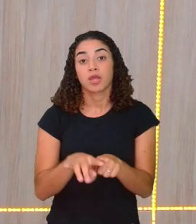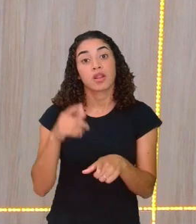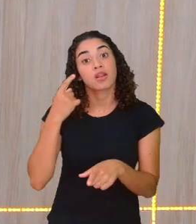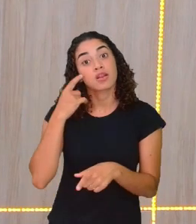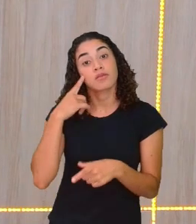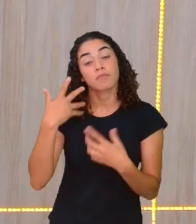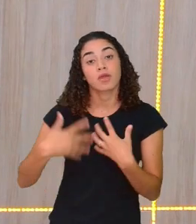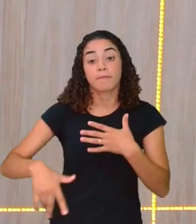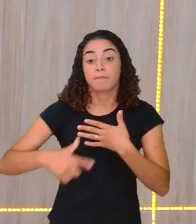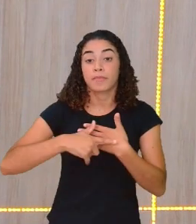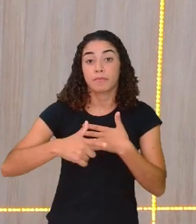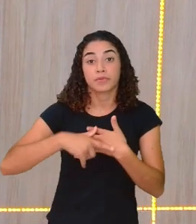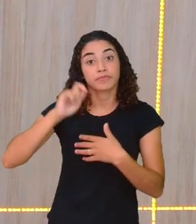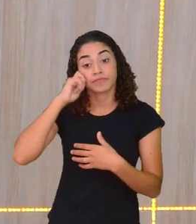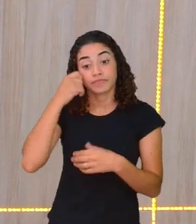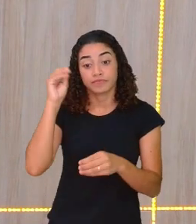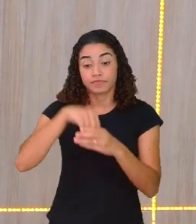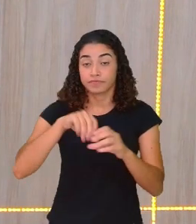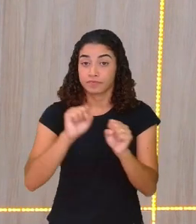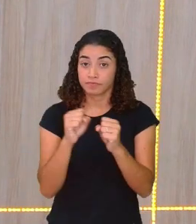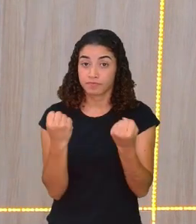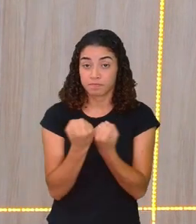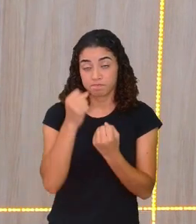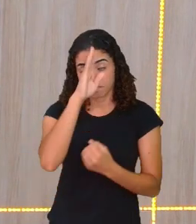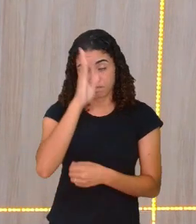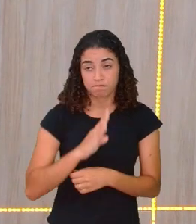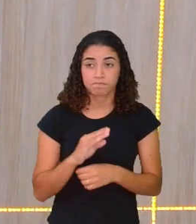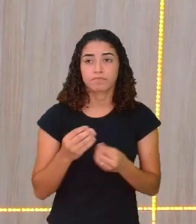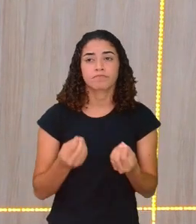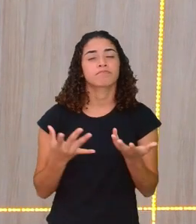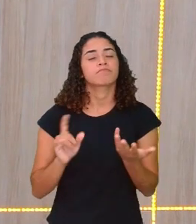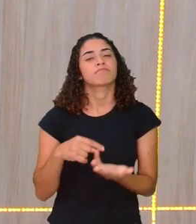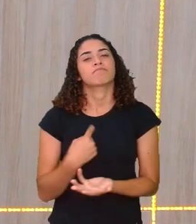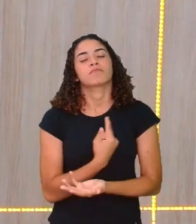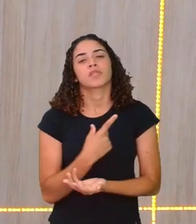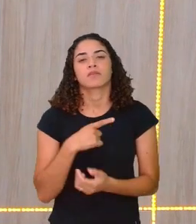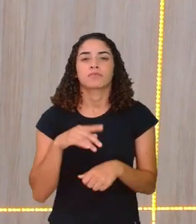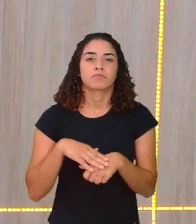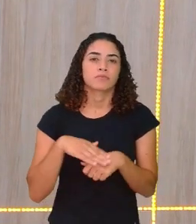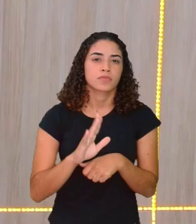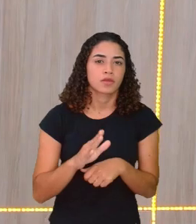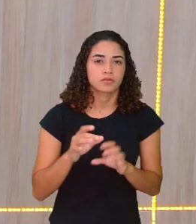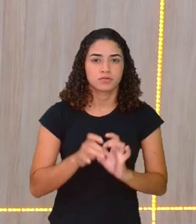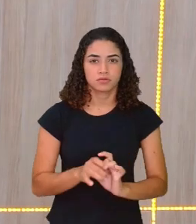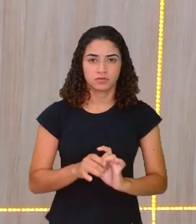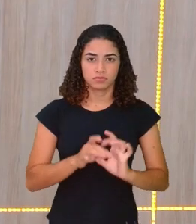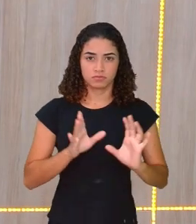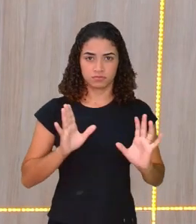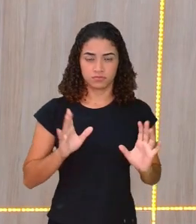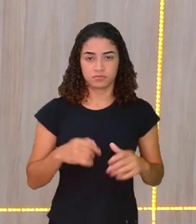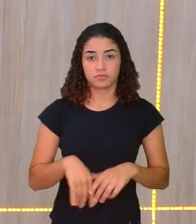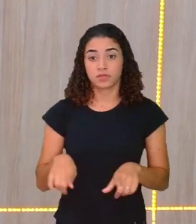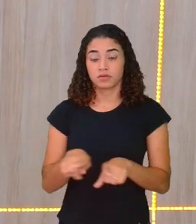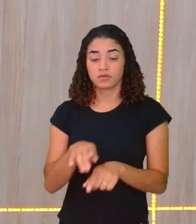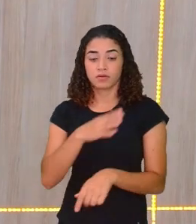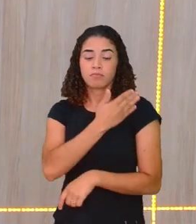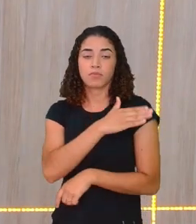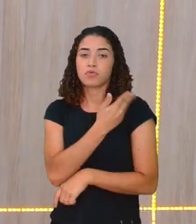o papel do negro na sociedade brasileira, né? Para que tenhamos mais liberdade e abaixo o